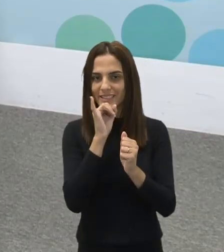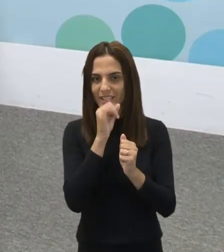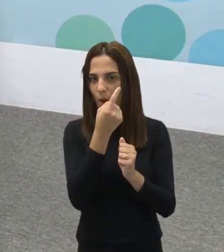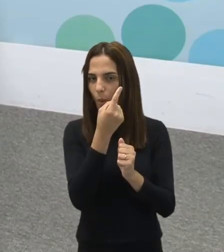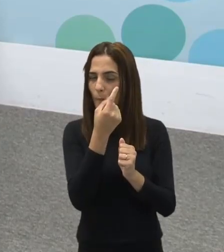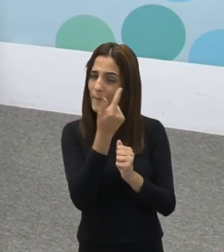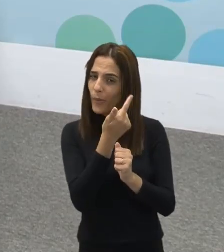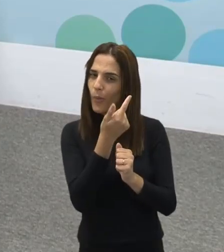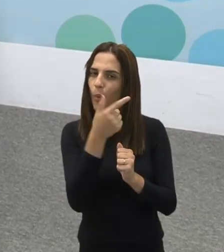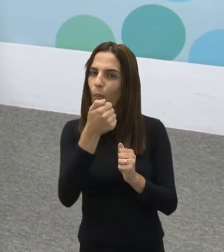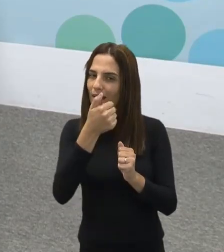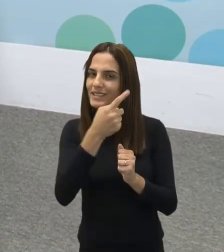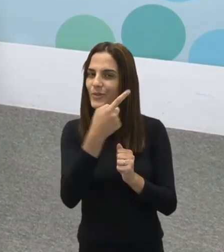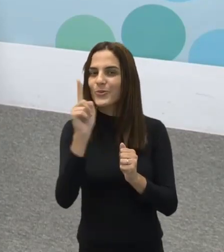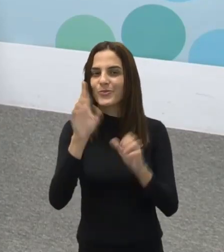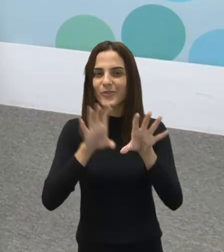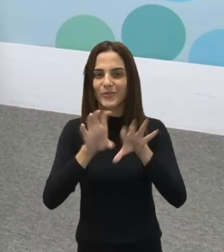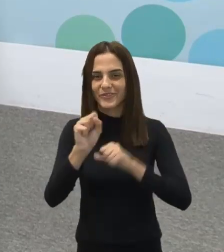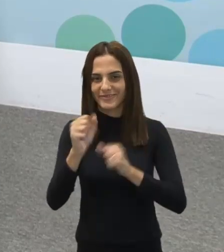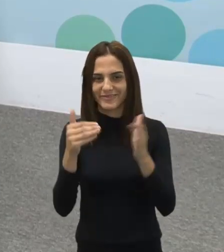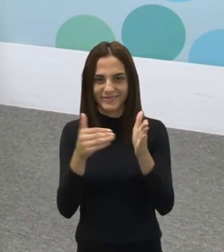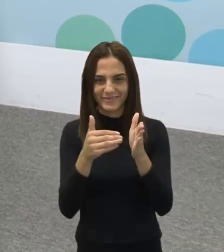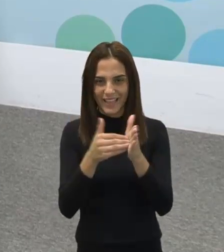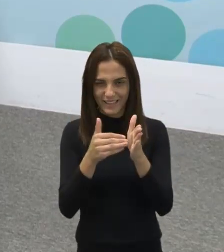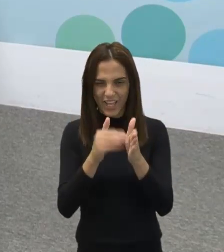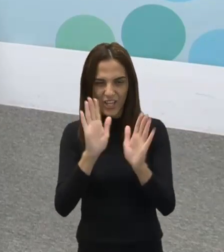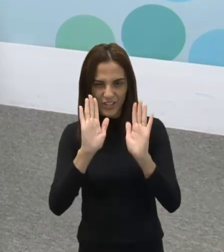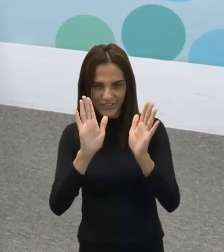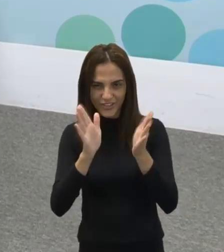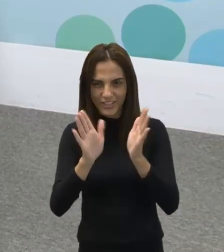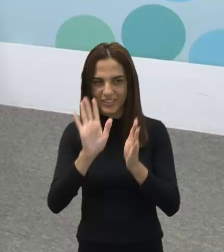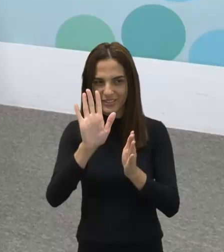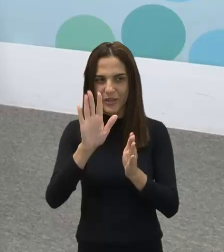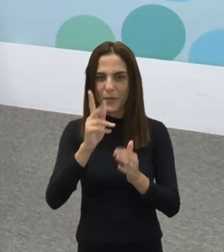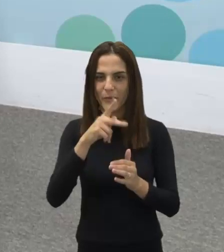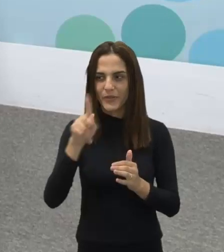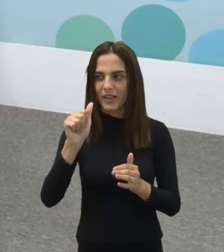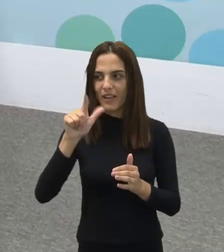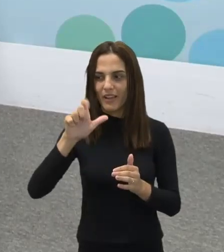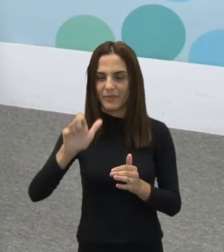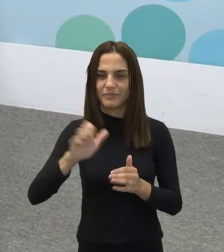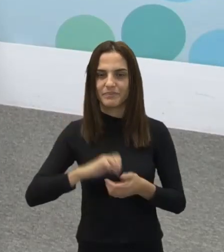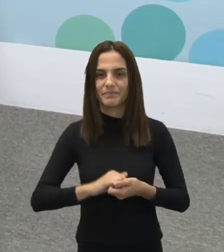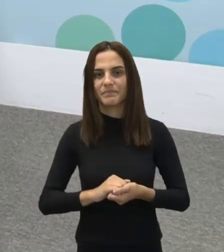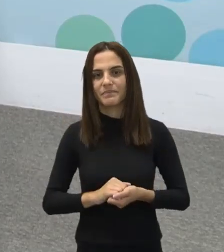penúltima formação destas. Até daqui a pouquinho, comigo é a professora Alexandra.